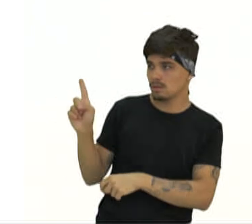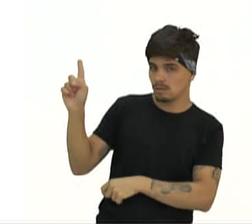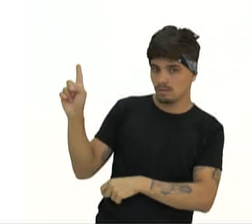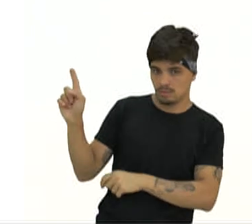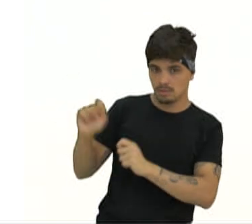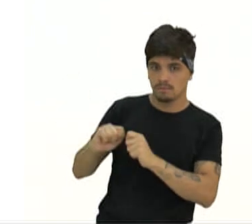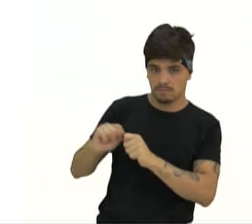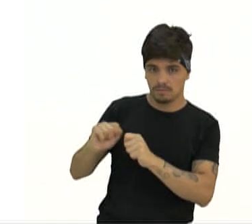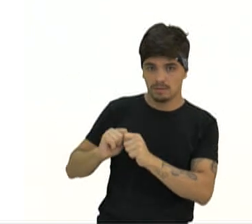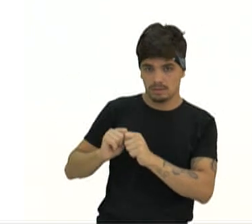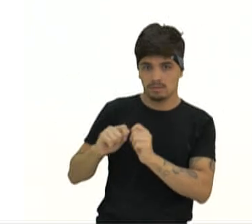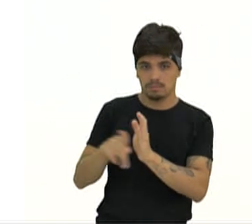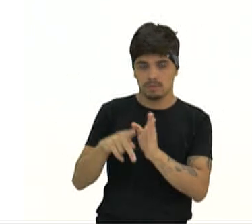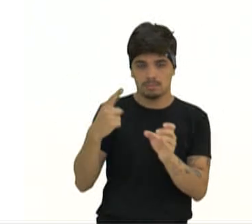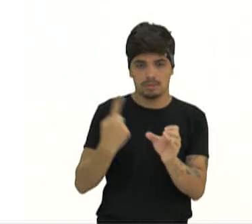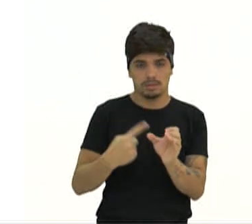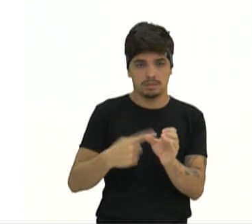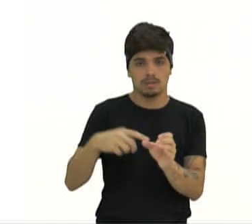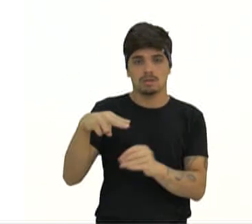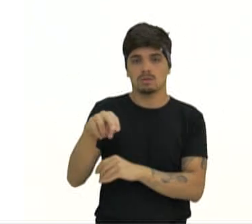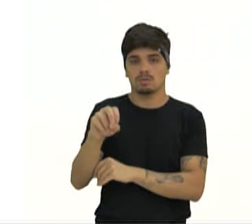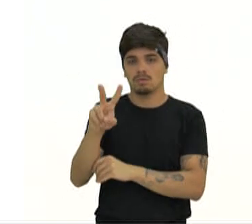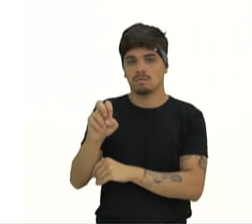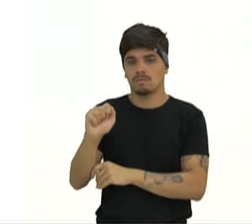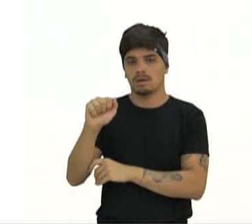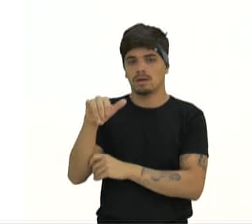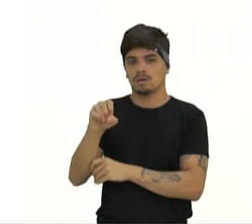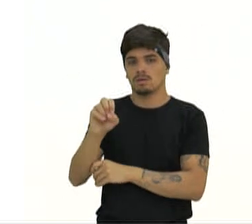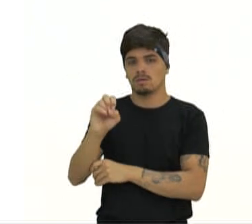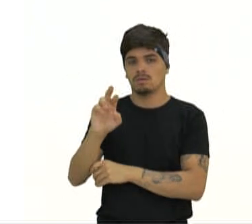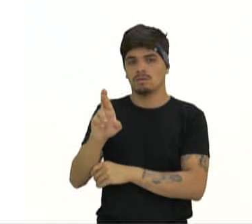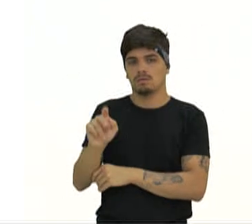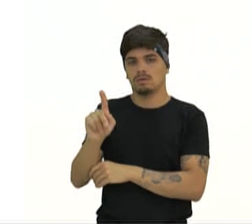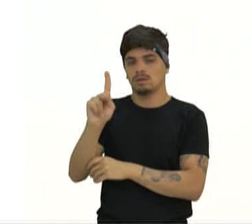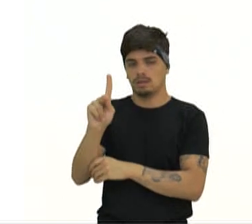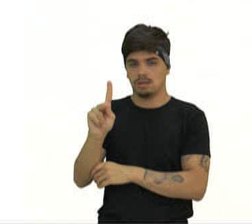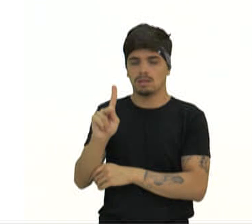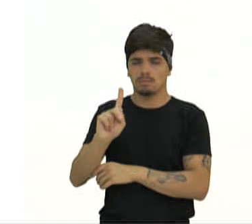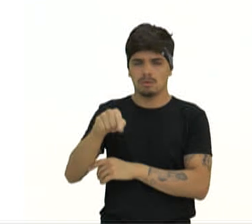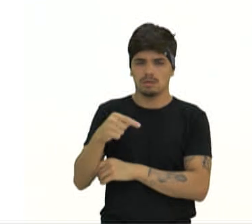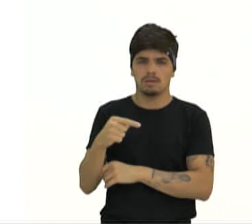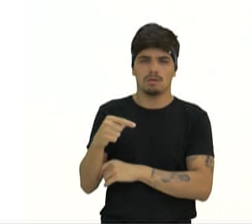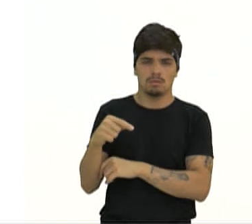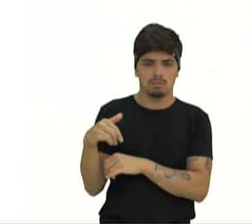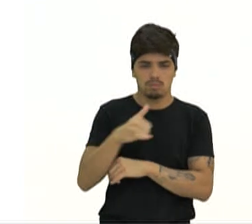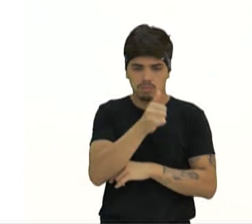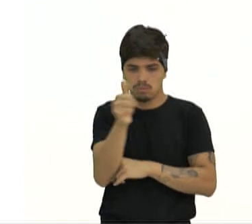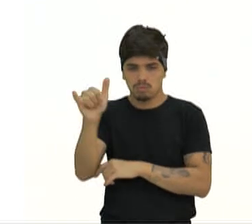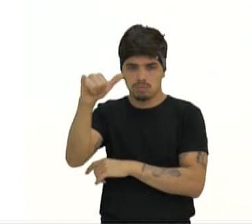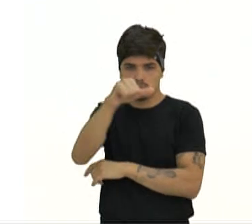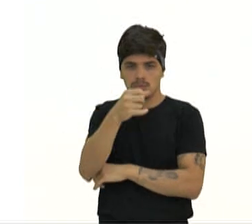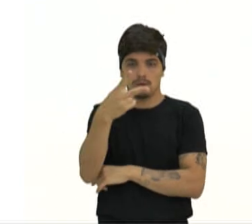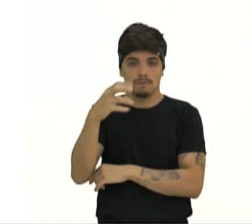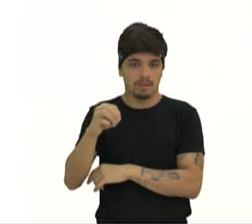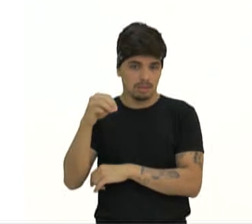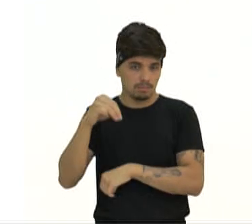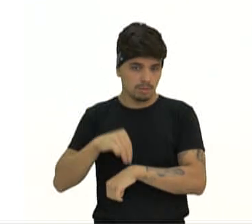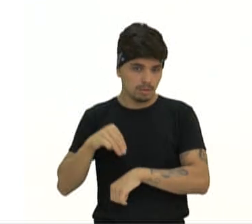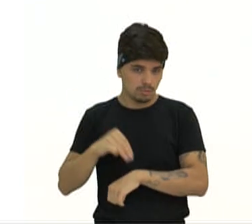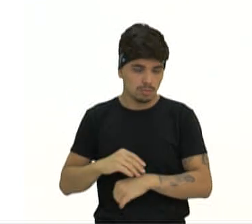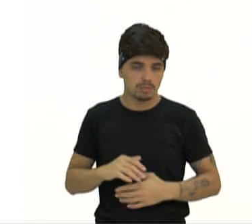painel que ele fez da cidade de Nova York após sobrevoar toda cidade de helicóptero por 20 minutos